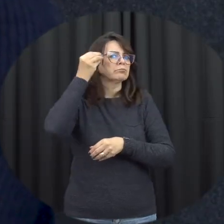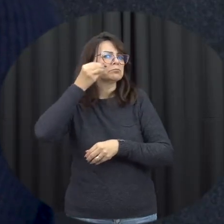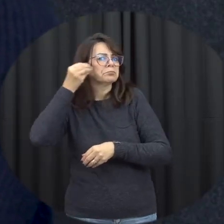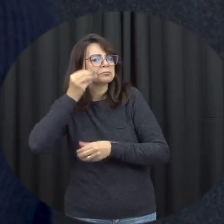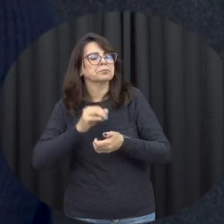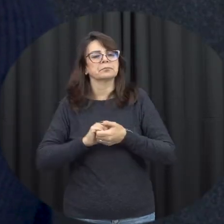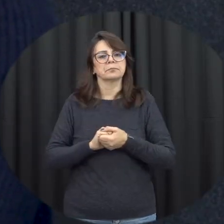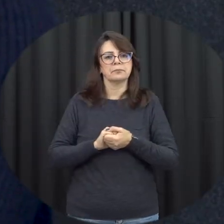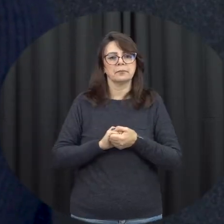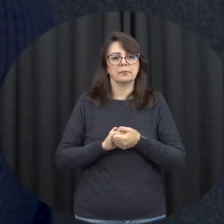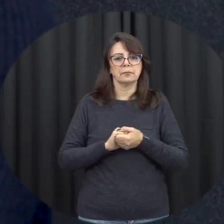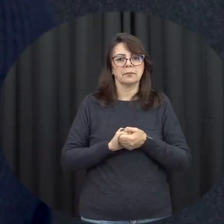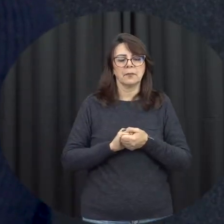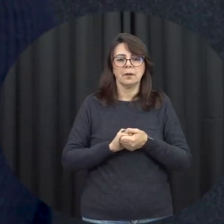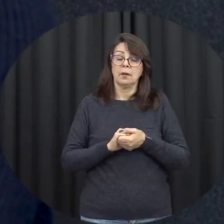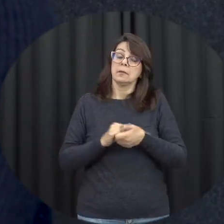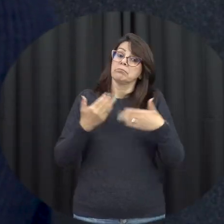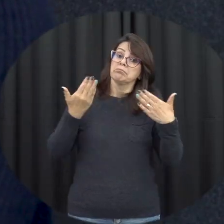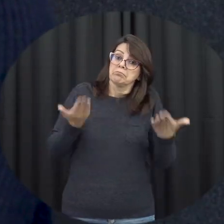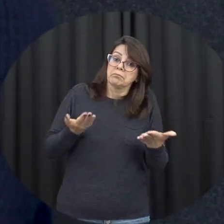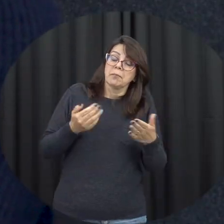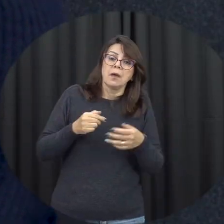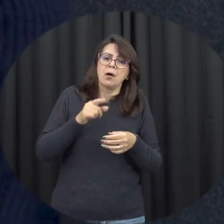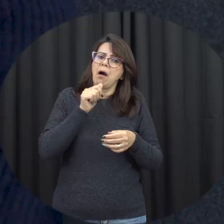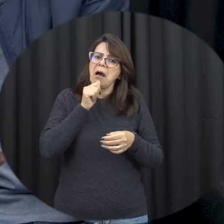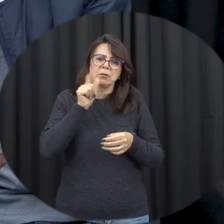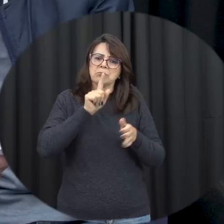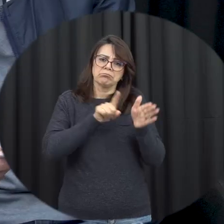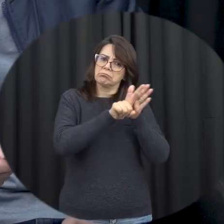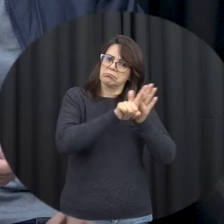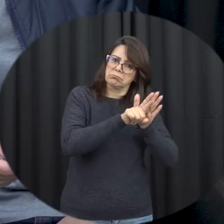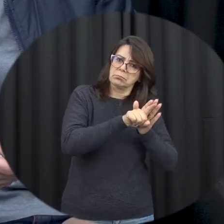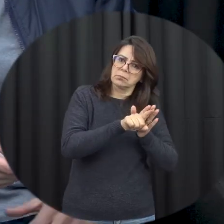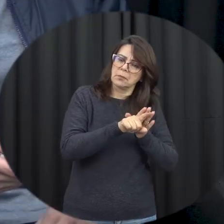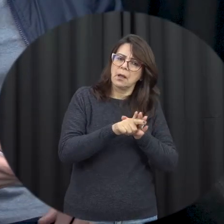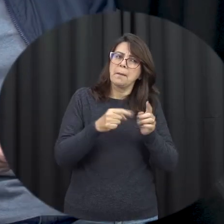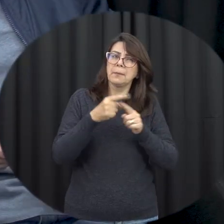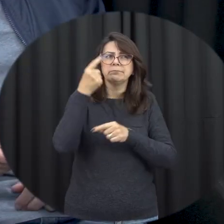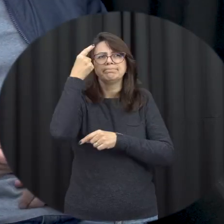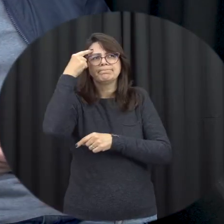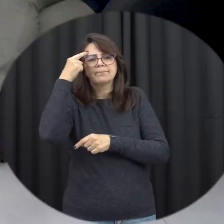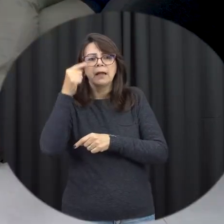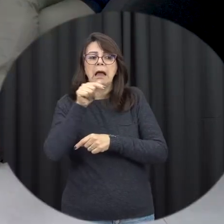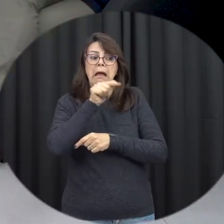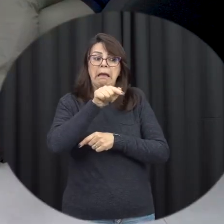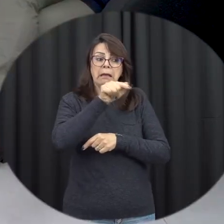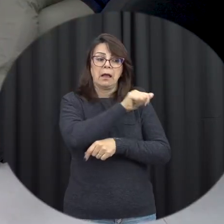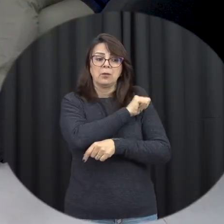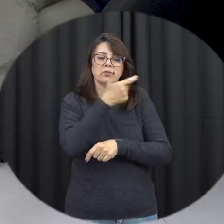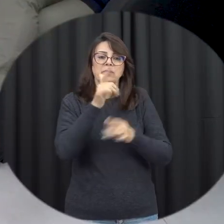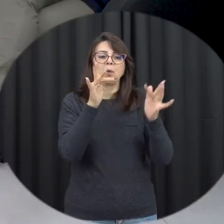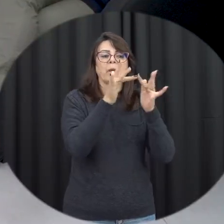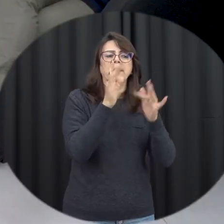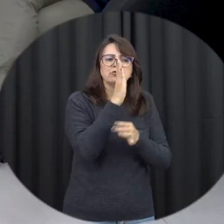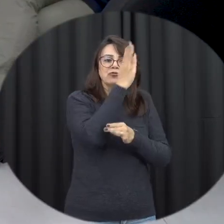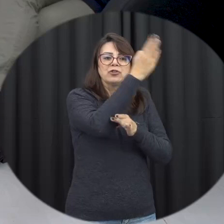tá? E, bom, talvez eu não pesquisei, mas a gente, intuitivamente, né, como eles